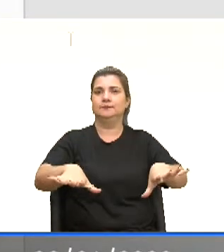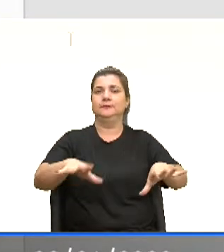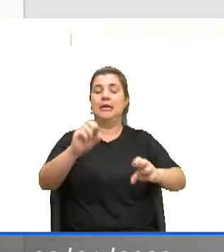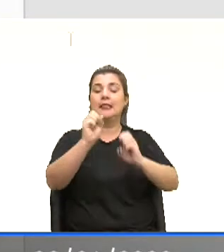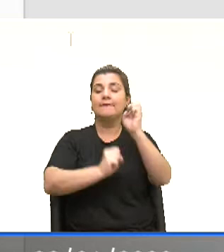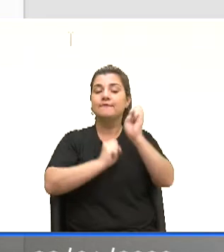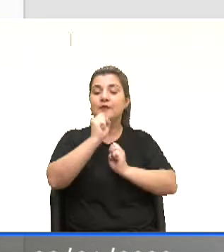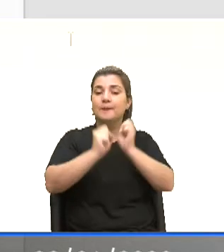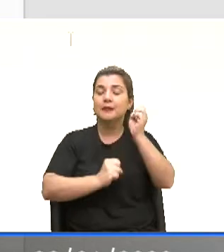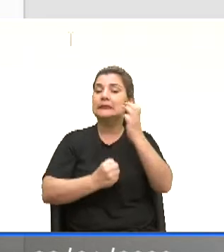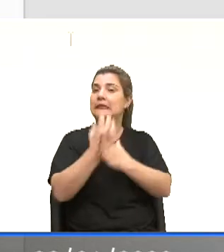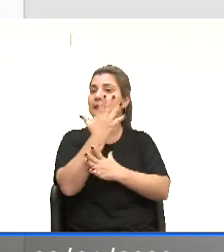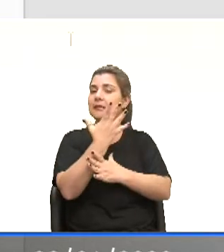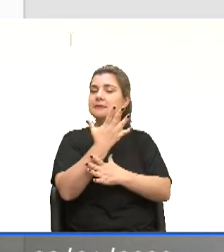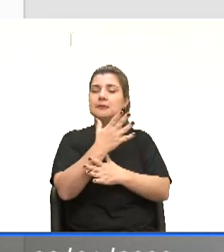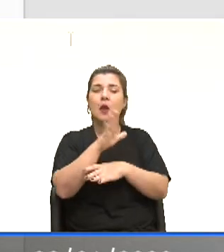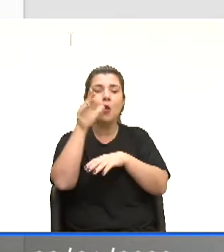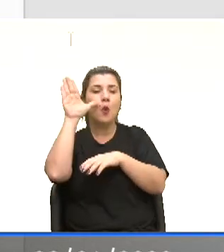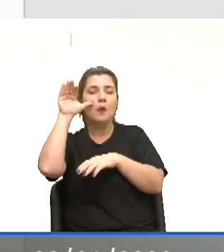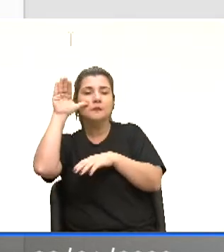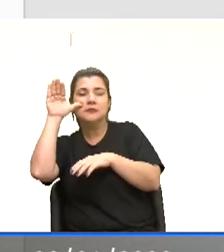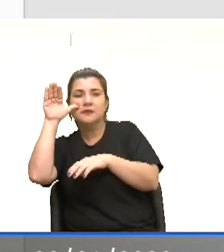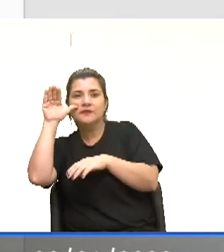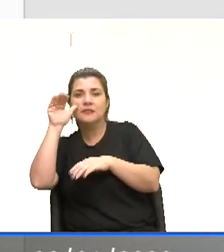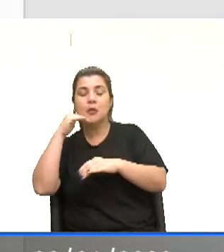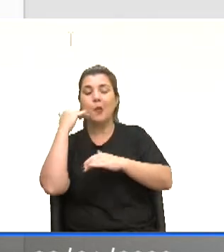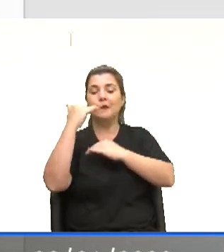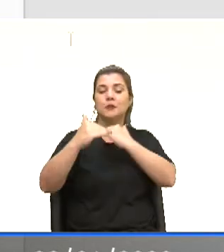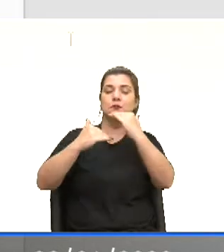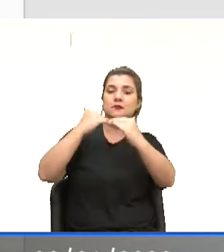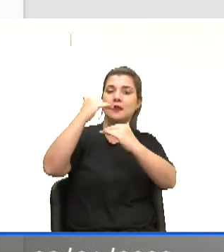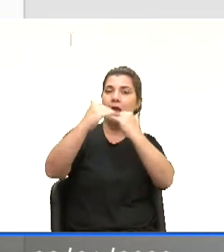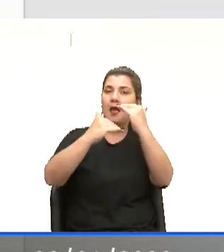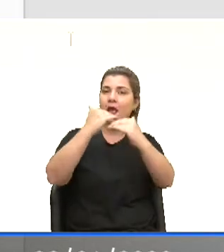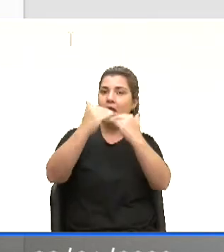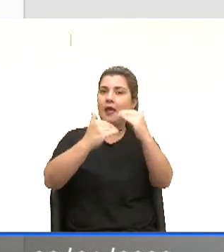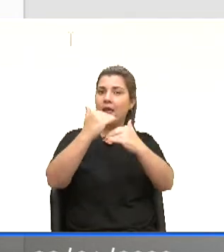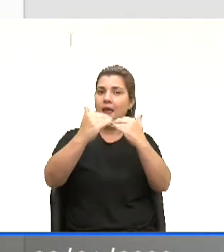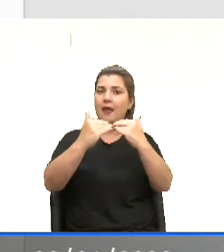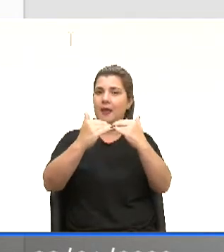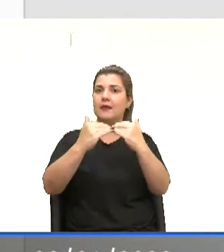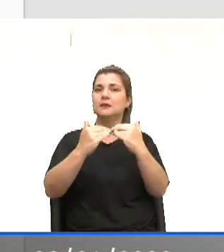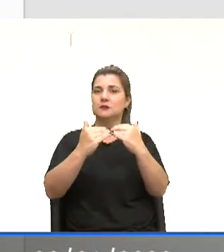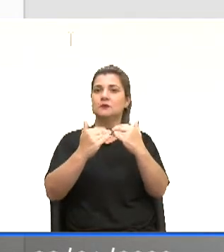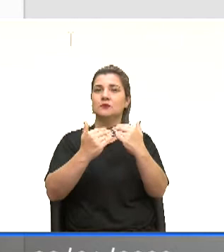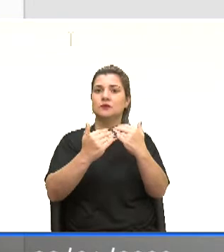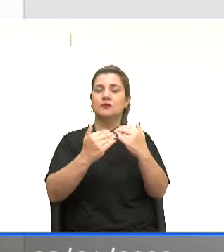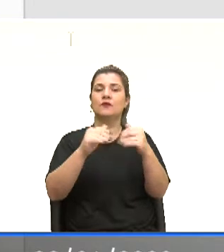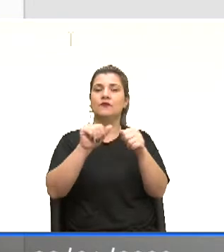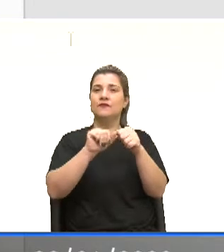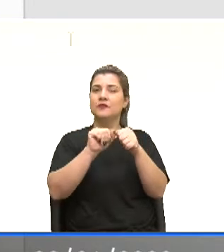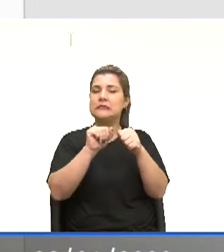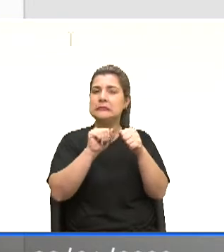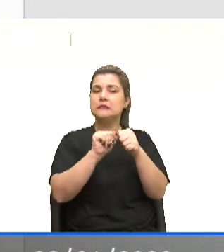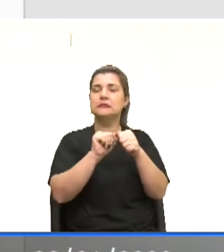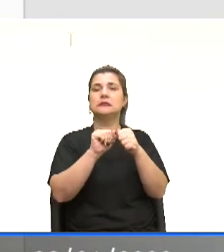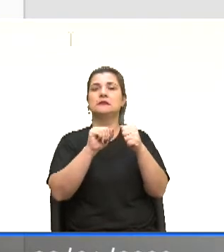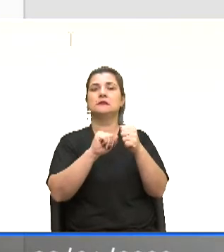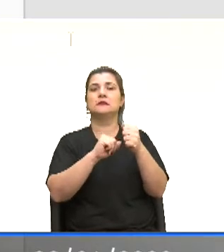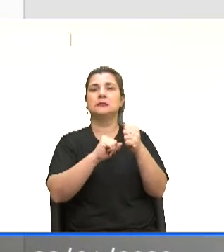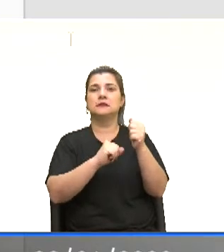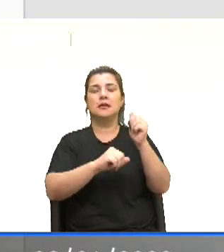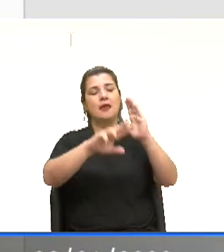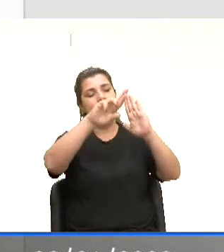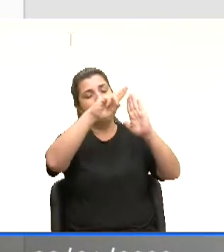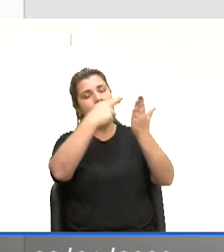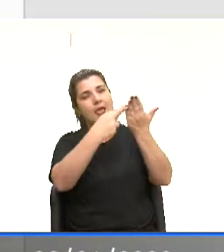os processos de sistematização do ponto de vista de escalas de trabalho, turnos de trabalho,